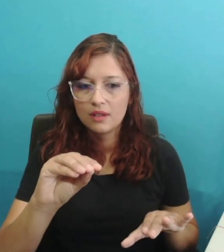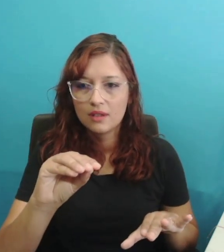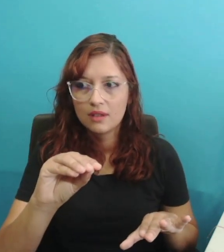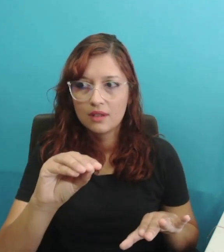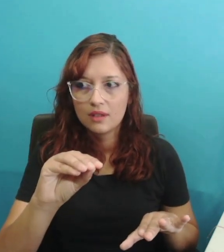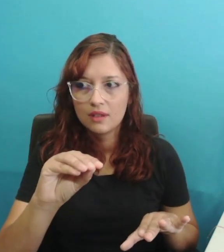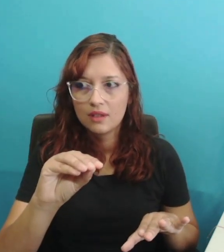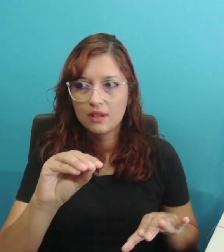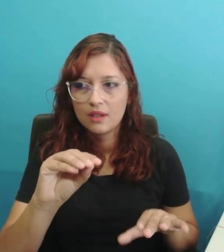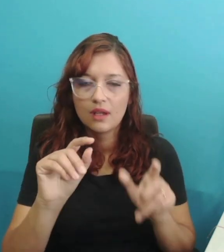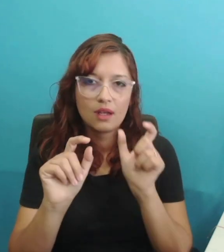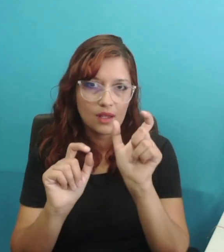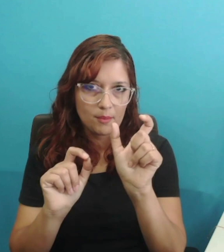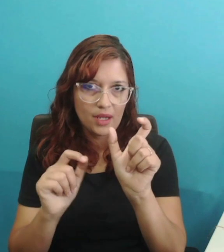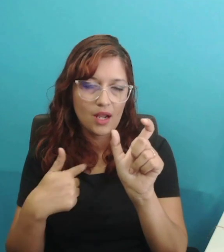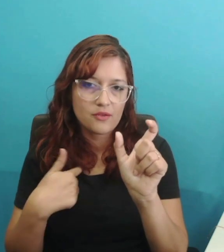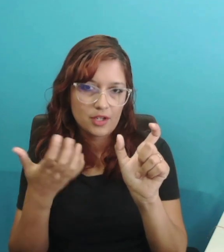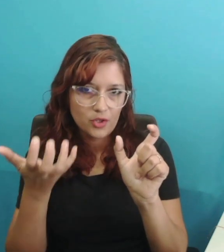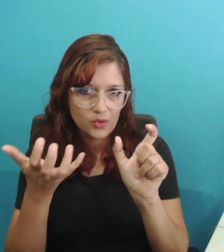Eu vou colocar